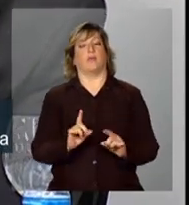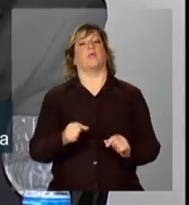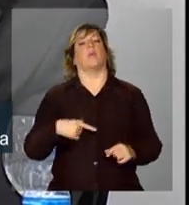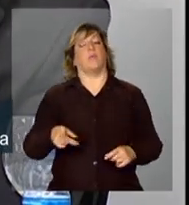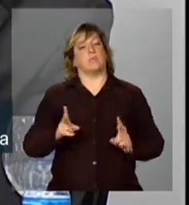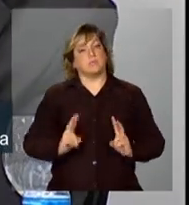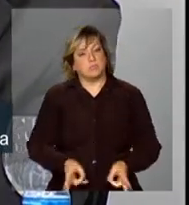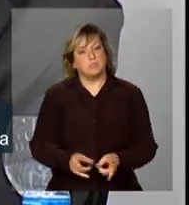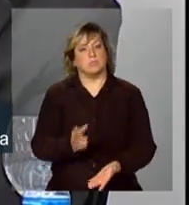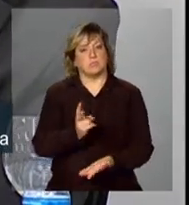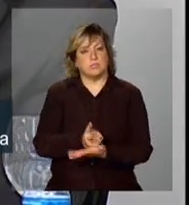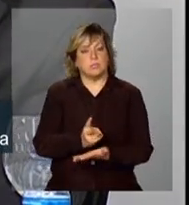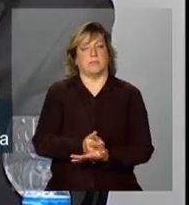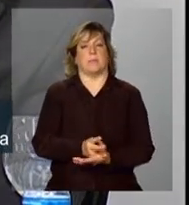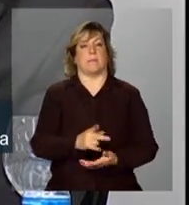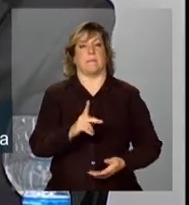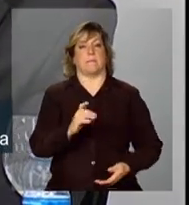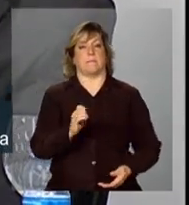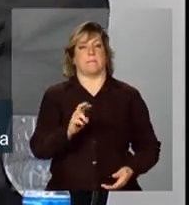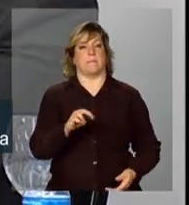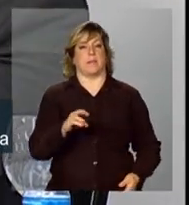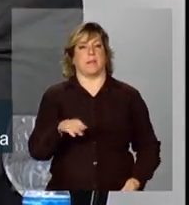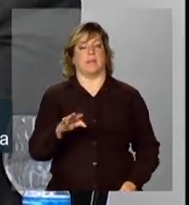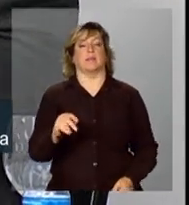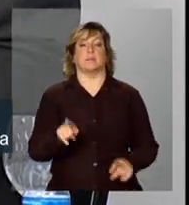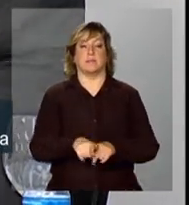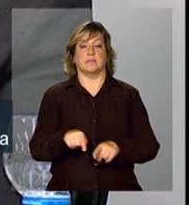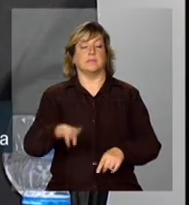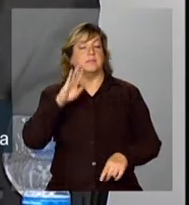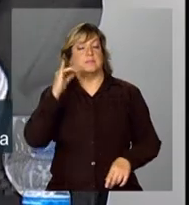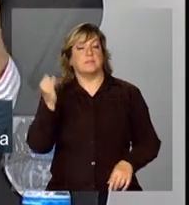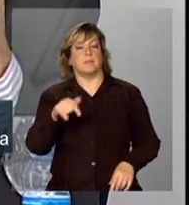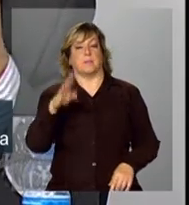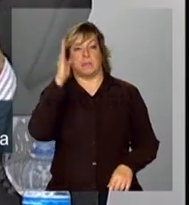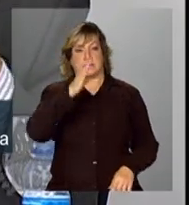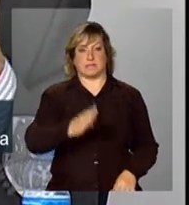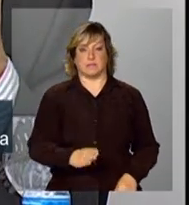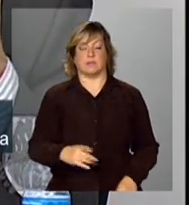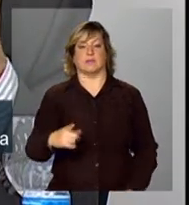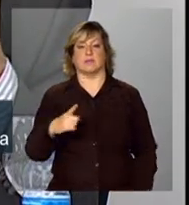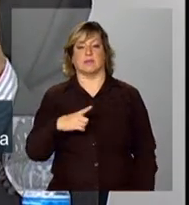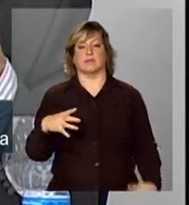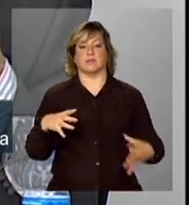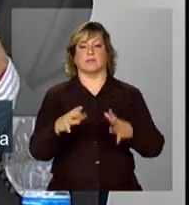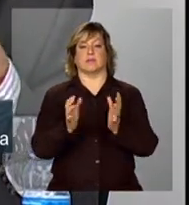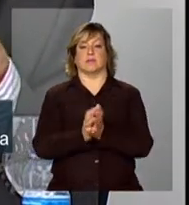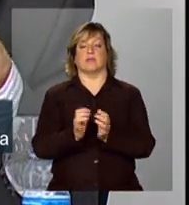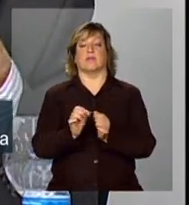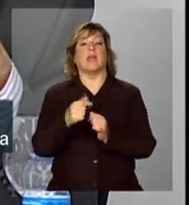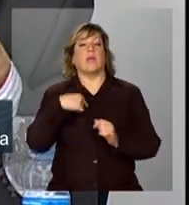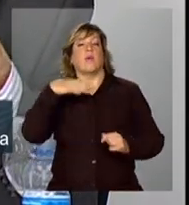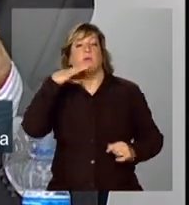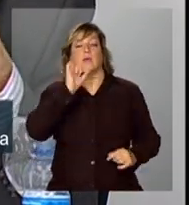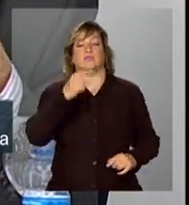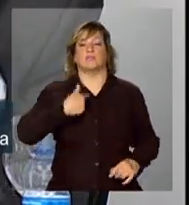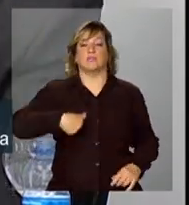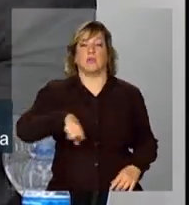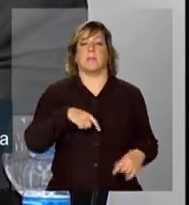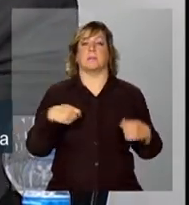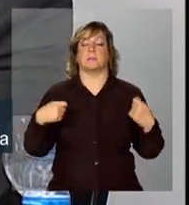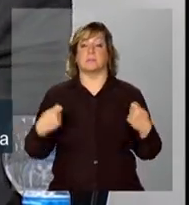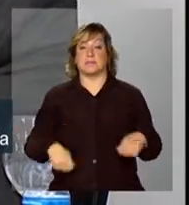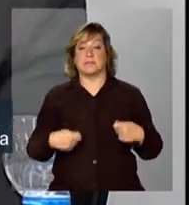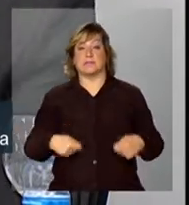esse é o programa que é fundamental para o Brasil. O Brasil já tem o Canasat, por exemplo, né, que faz essa história, e eu acho que a gente precisa, e isso é